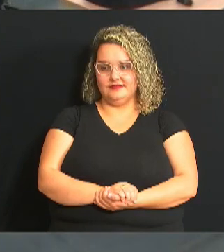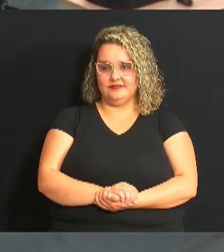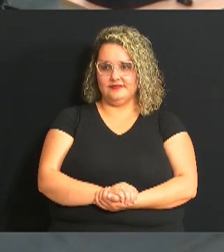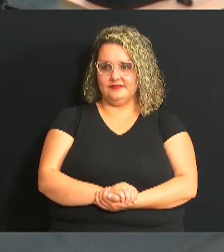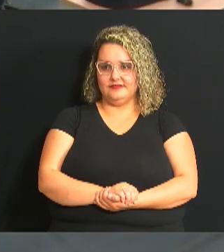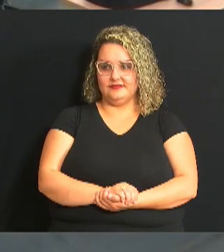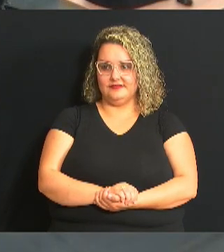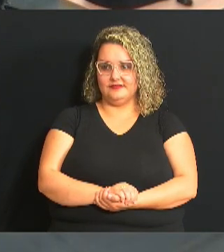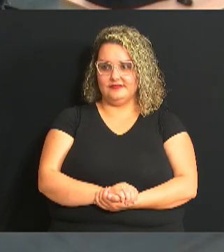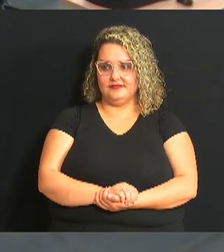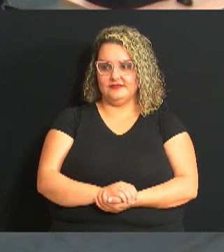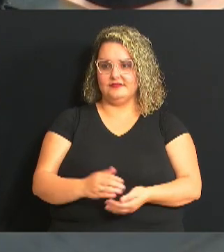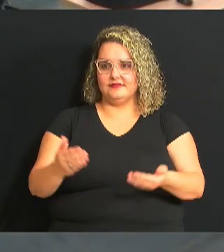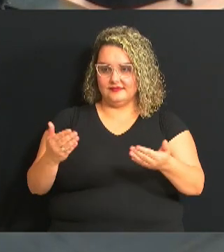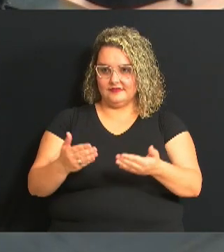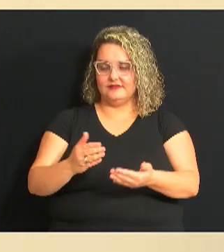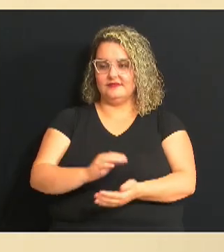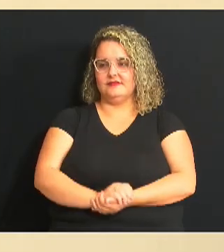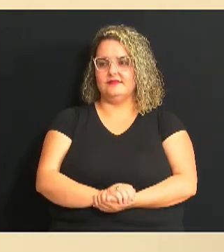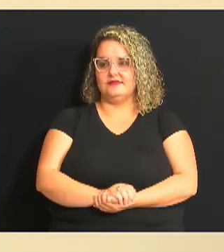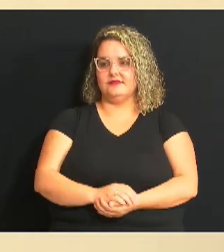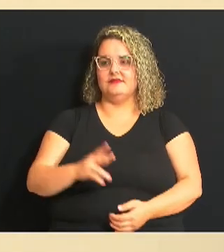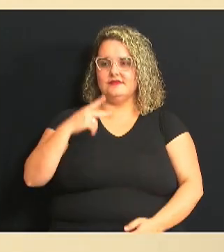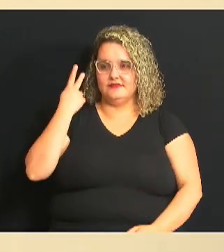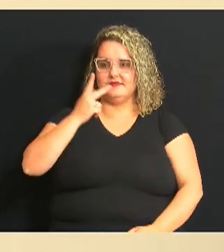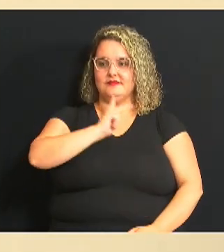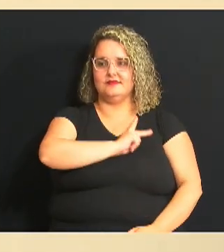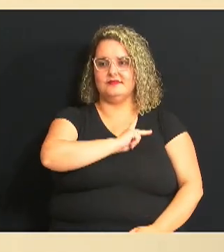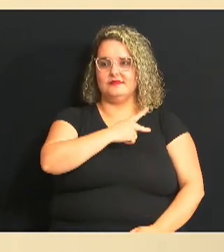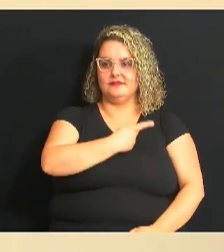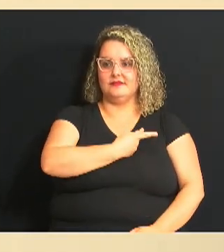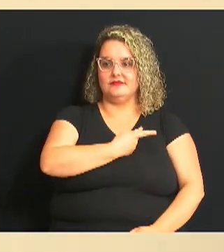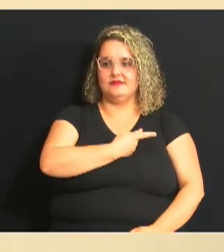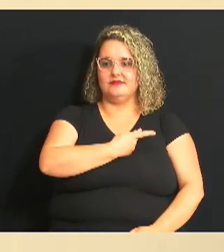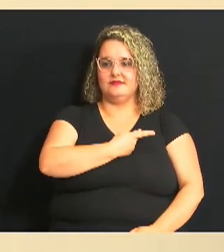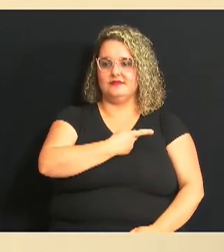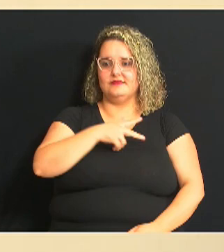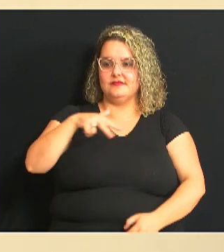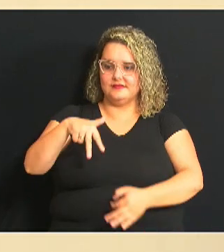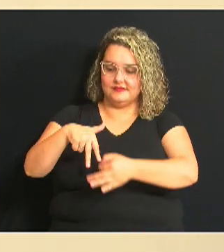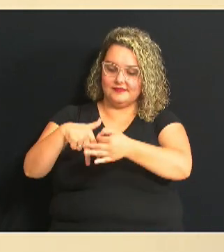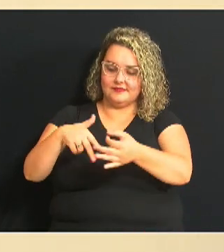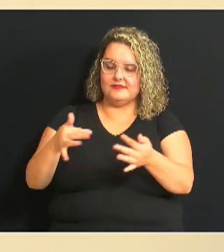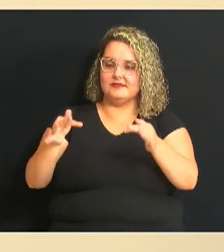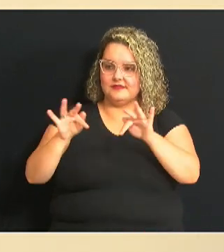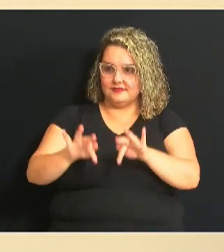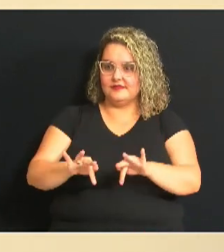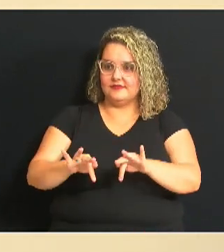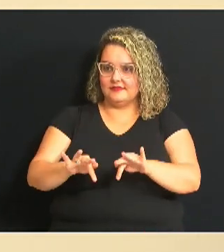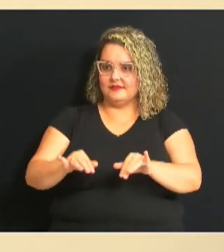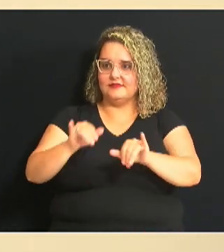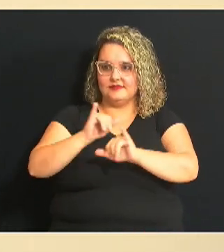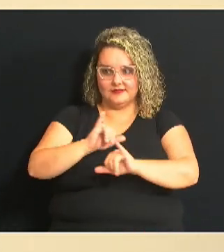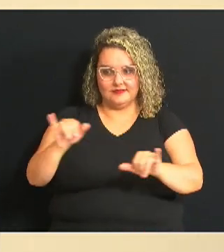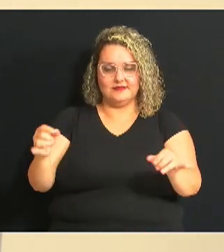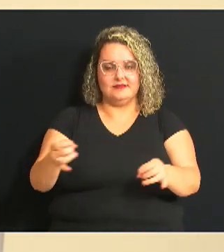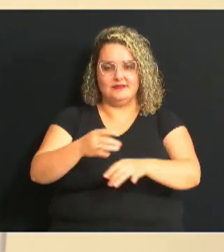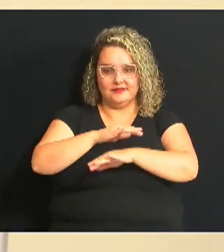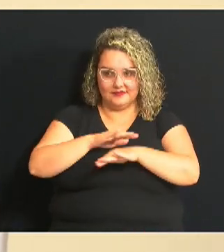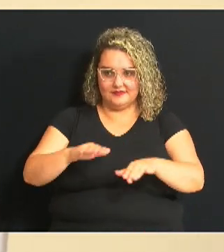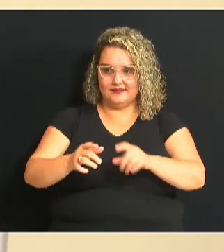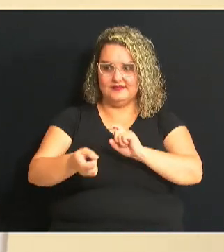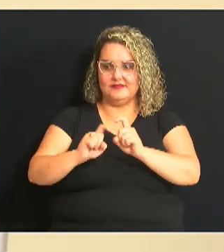E passamos a palavra agora ao vereador Paulo Haddad para suas considerações finais e para declarar encerrada esta